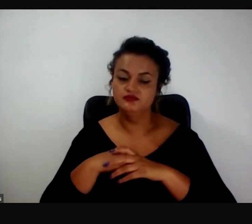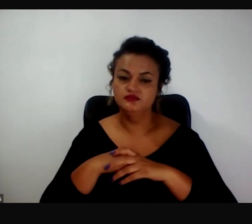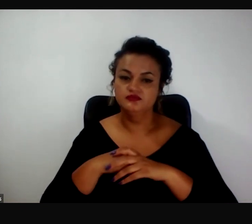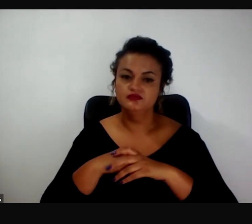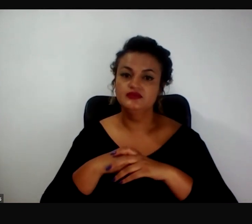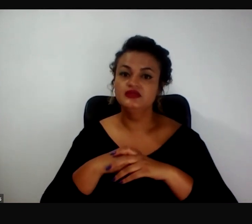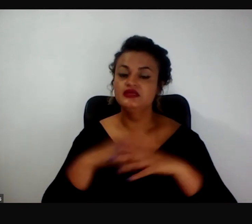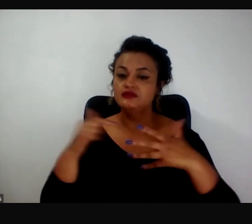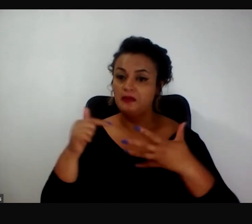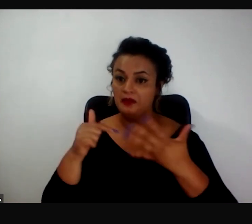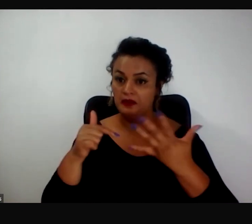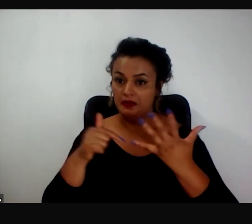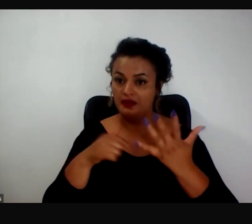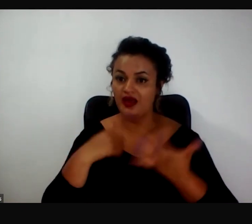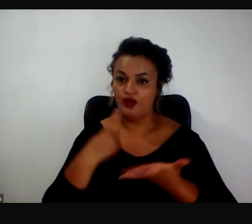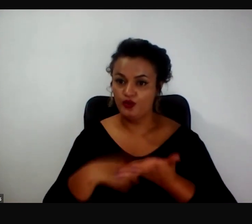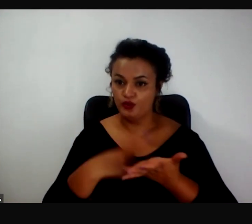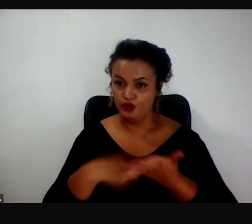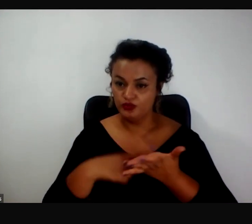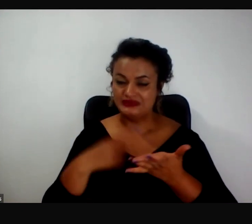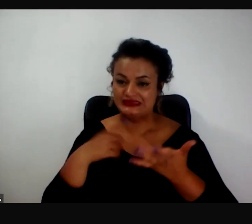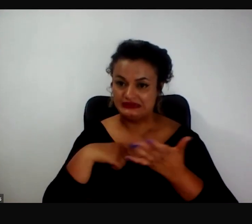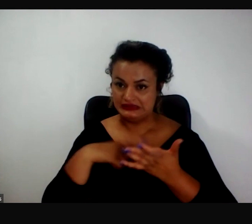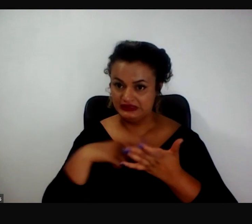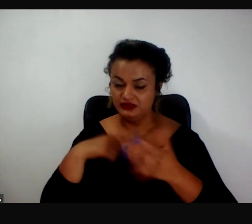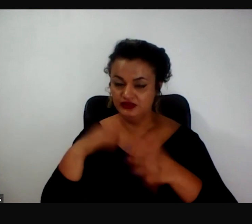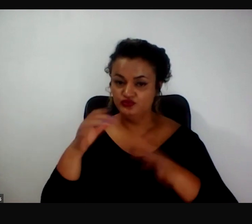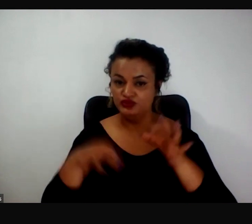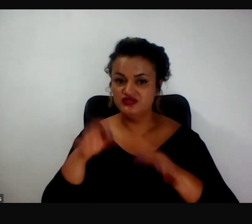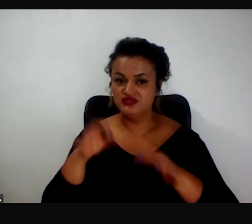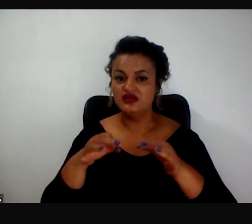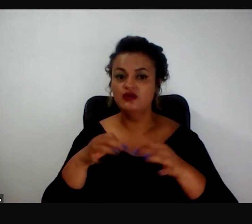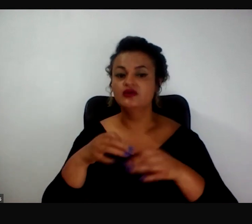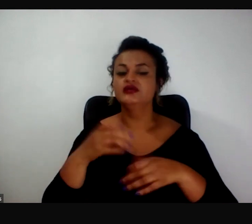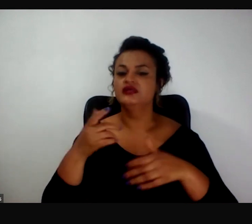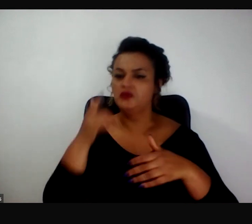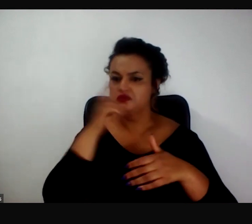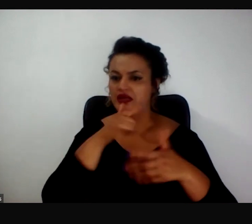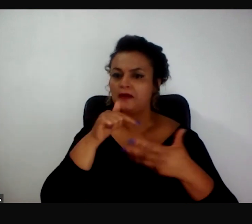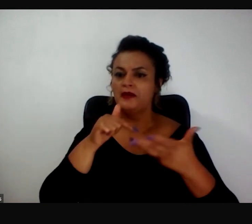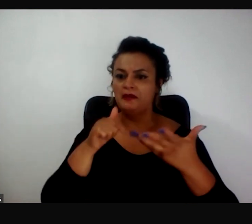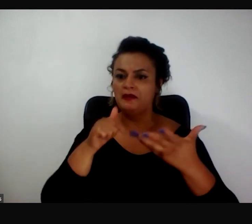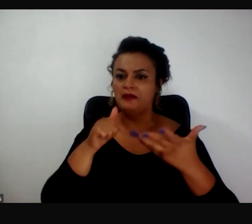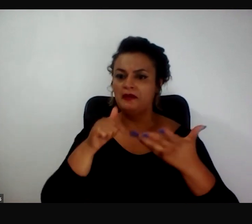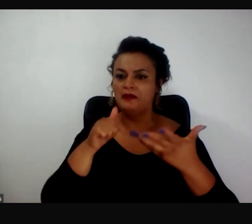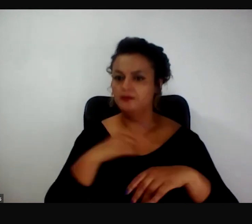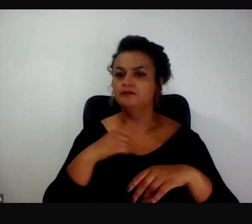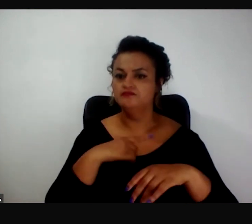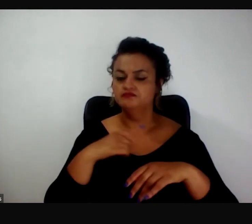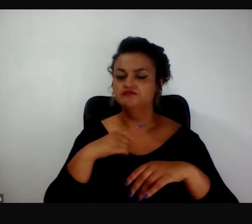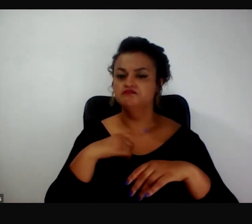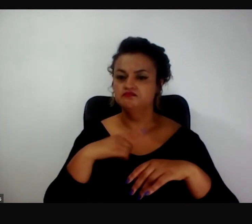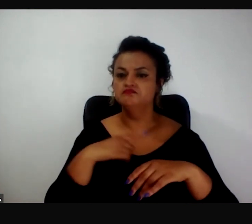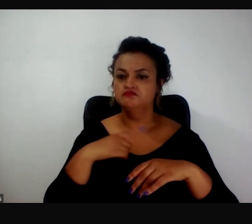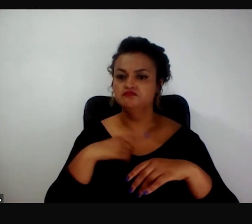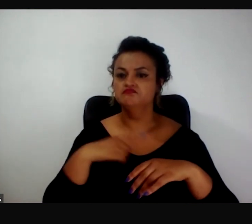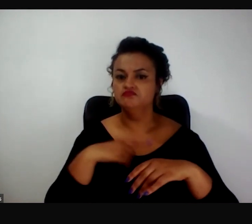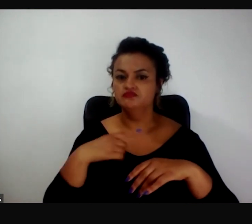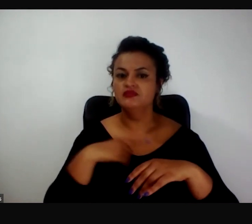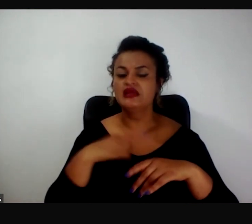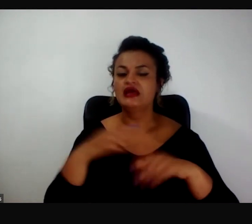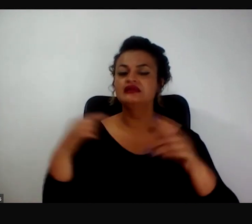esses acordos não jurisdicionais que têm muita eficácia prática, até nas